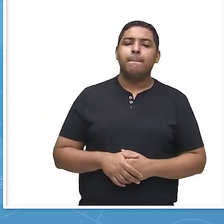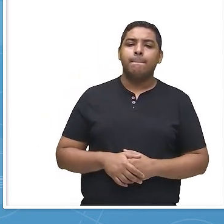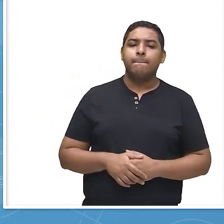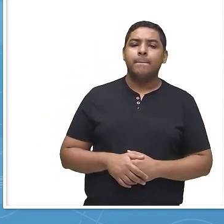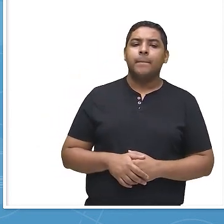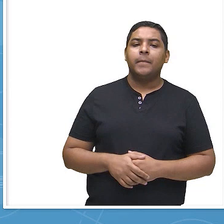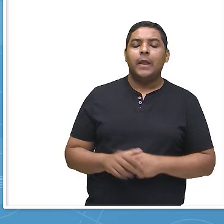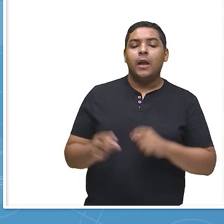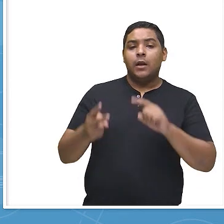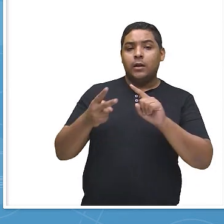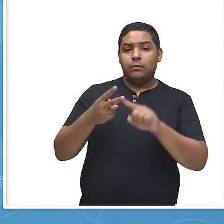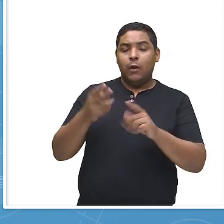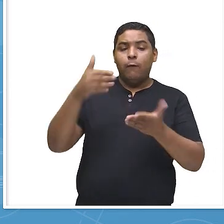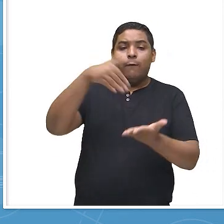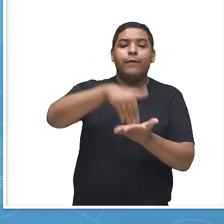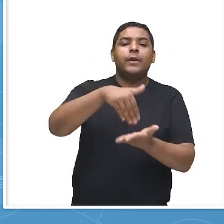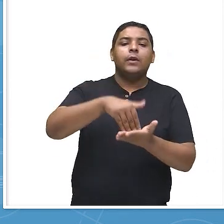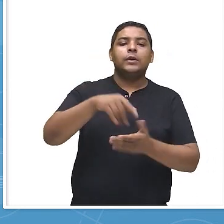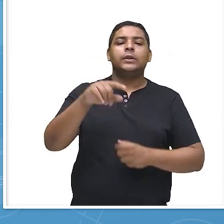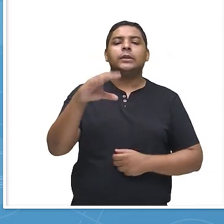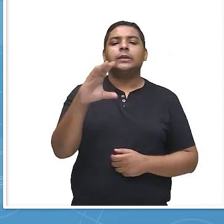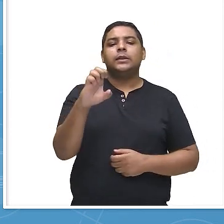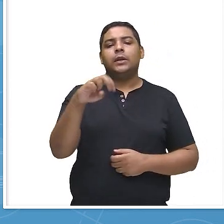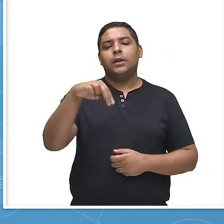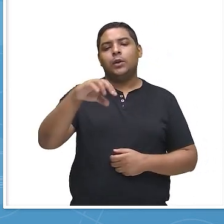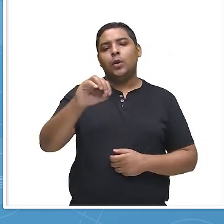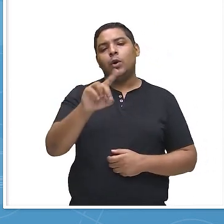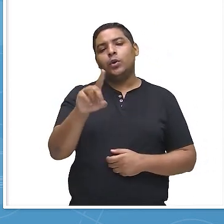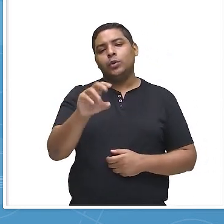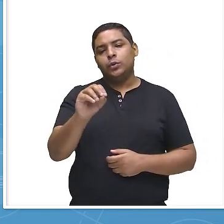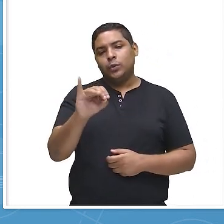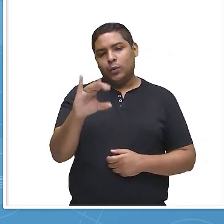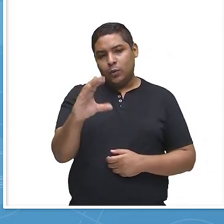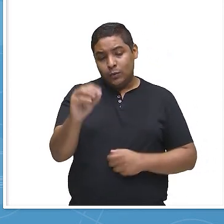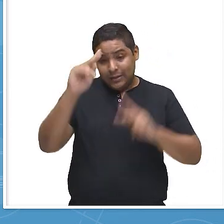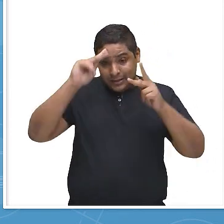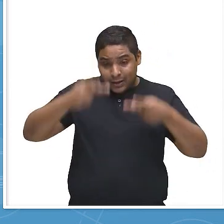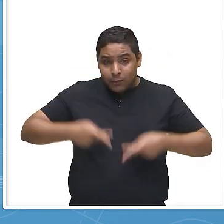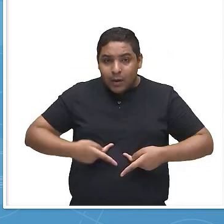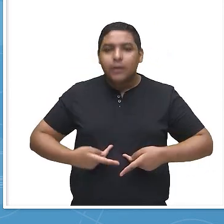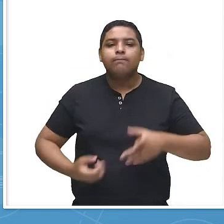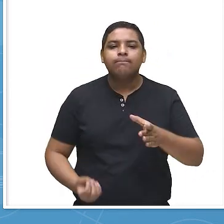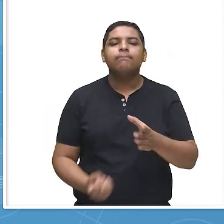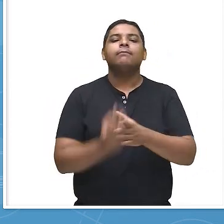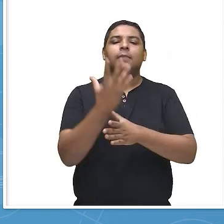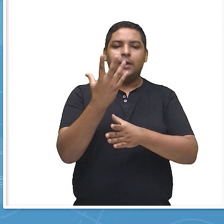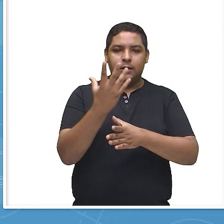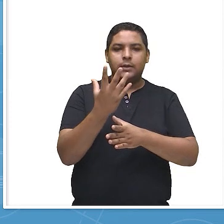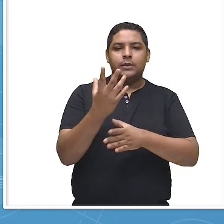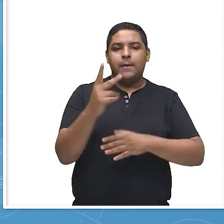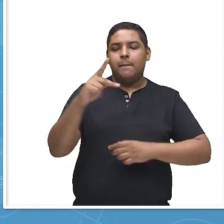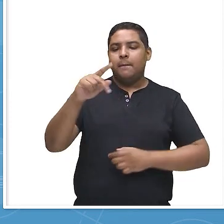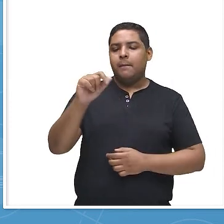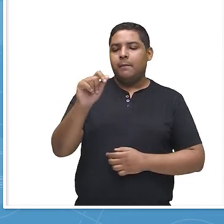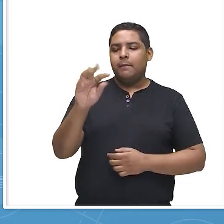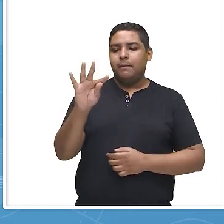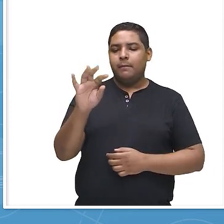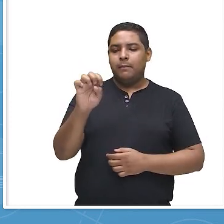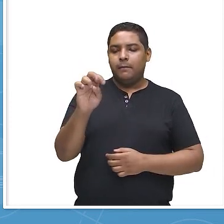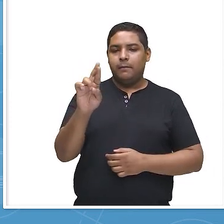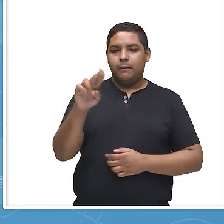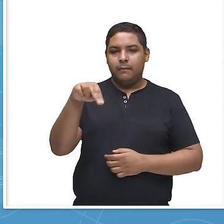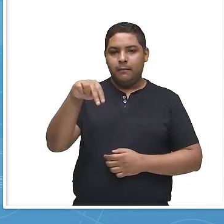E o ser humano aparece aqui no finalzinho do período Quaternário, tá?